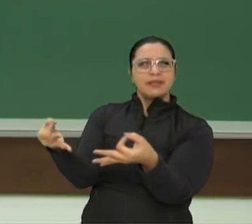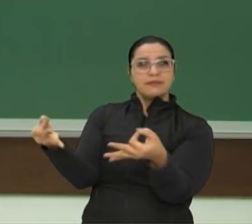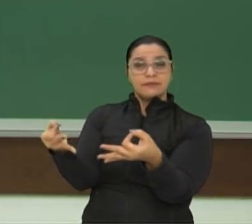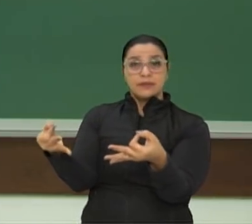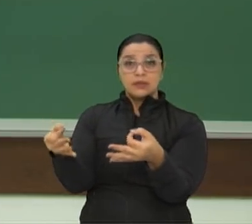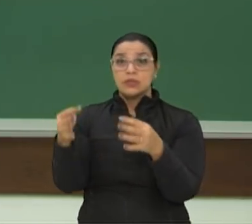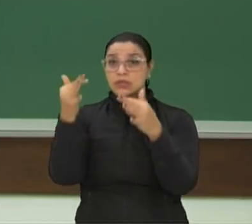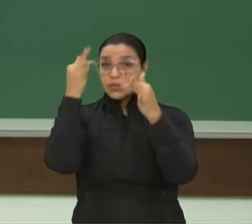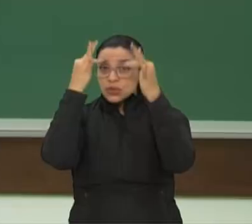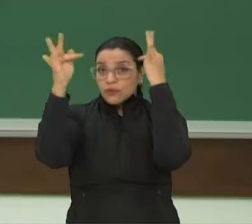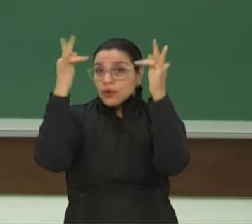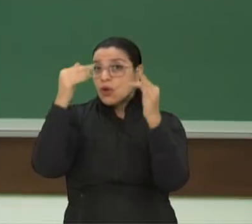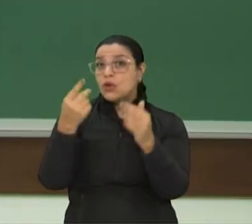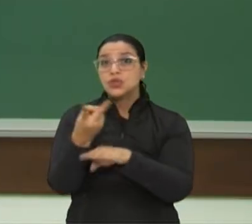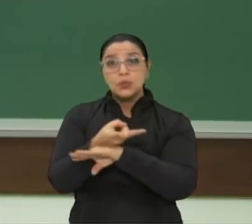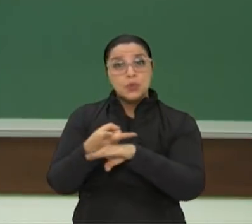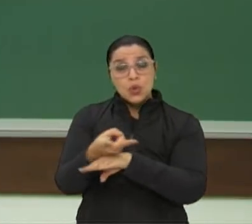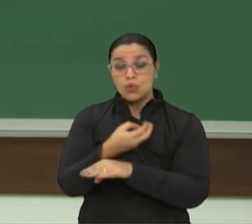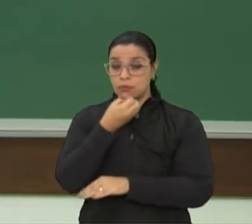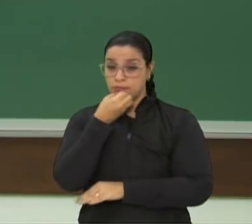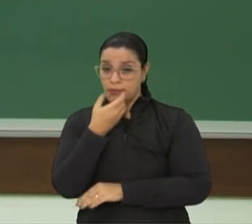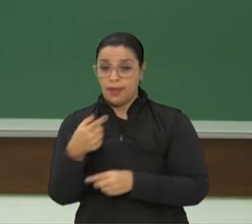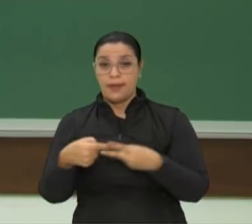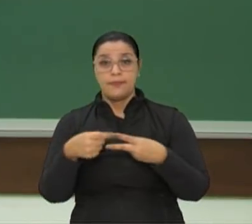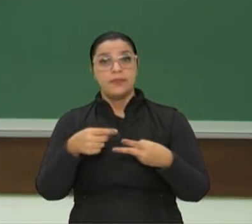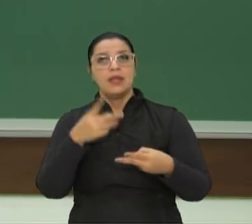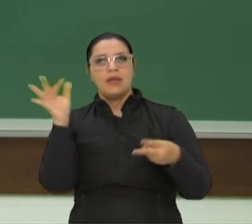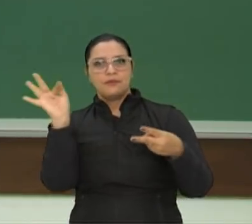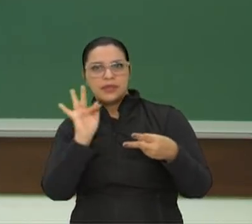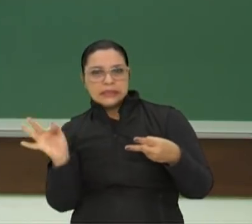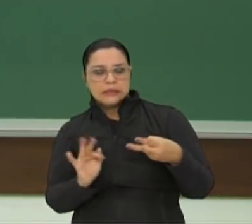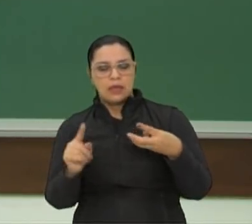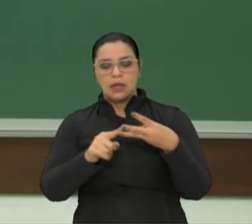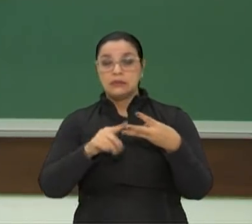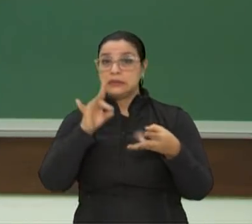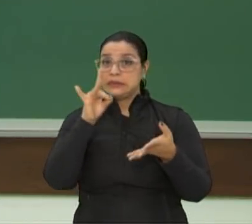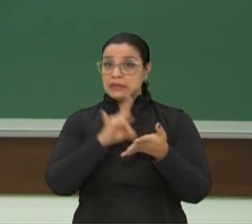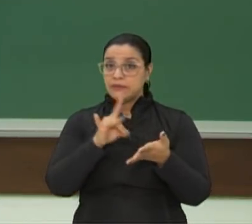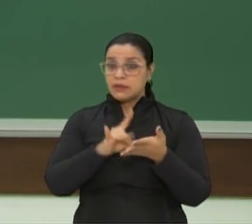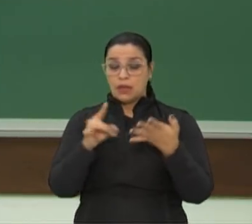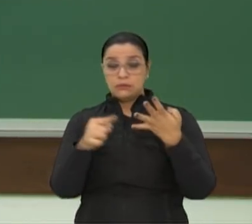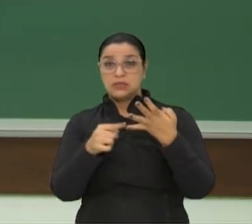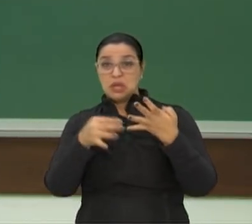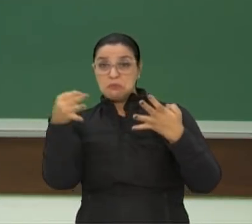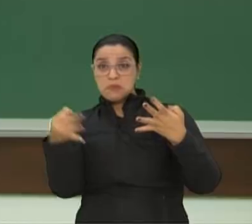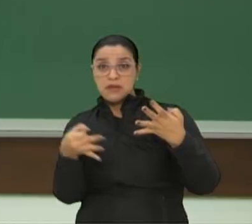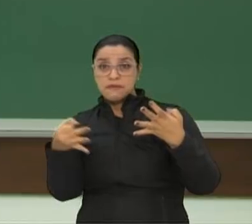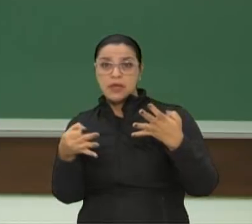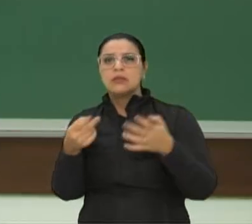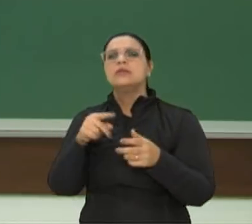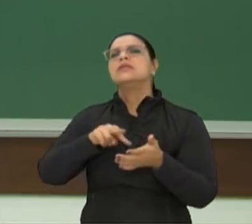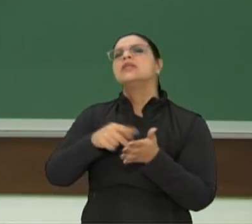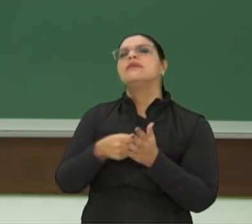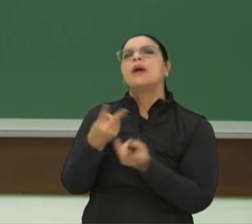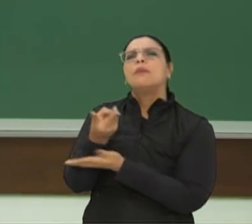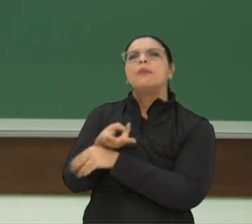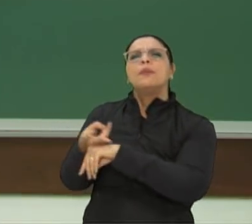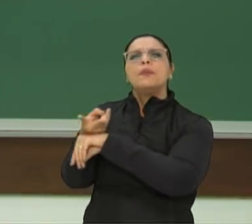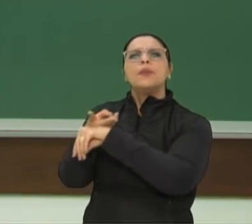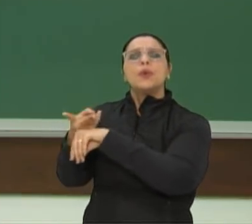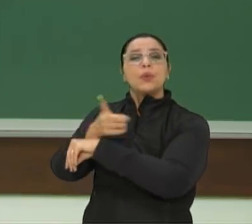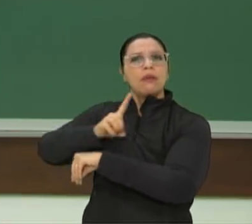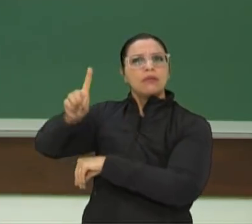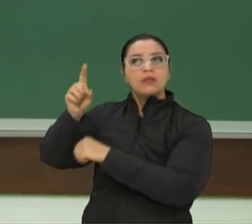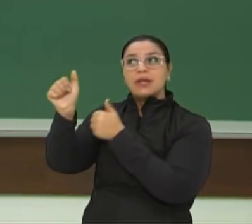Se o filósofo busca o bem, a felicidade, a verdade, a perfeição, na verdade o filósofo está buscando quem? Está buscando Deus.